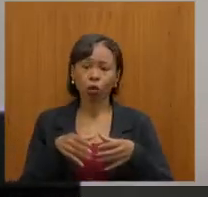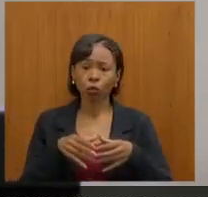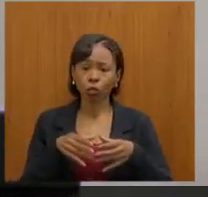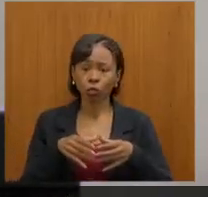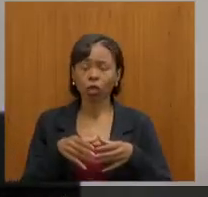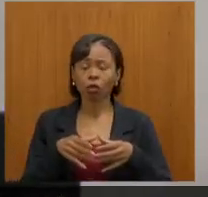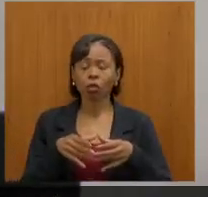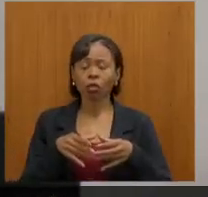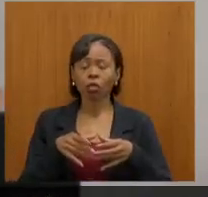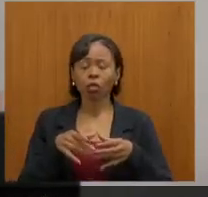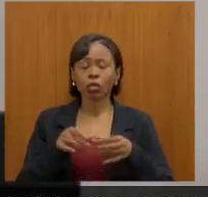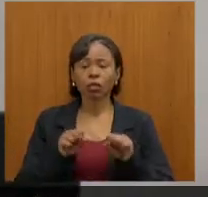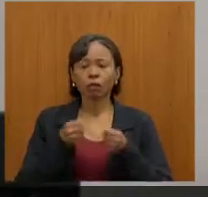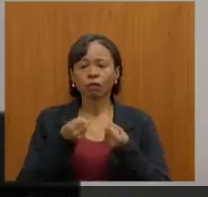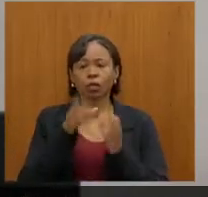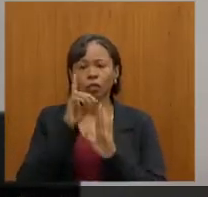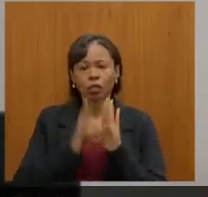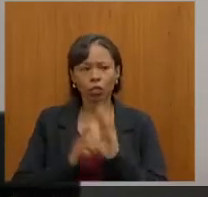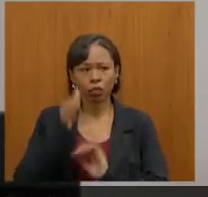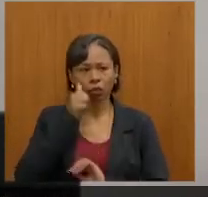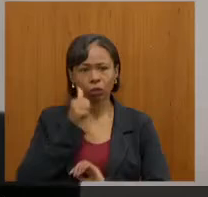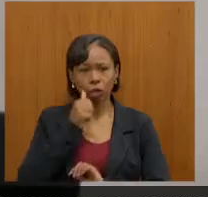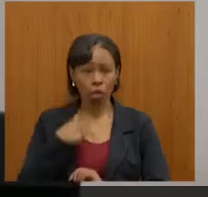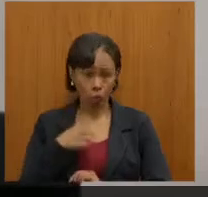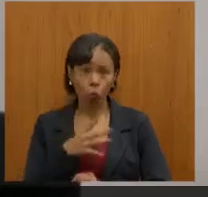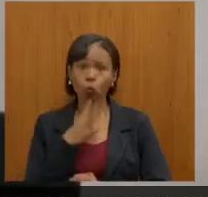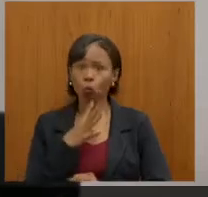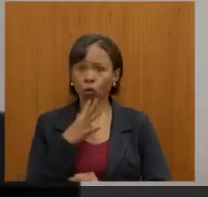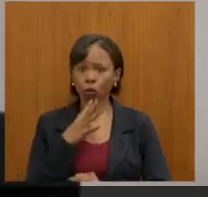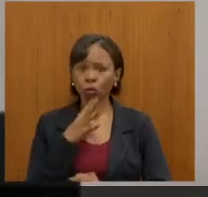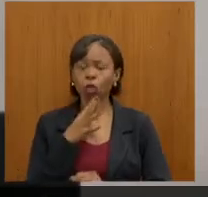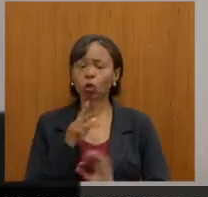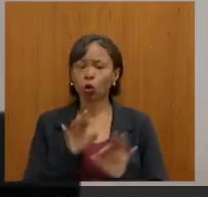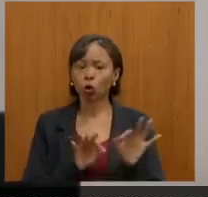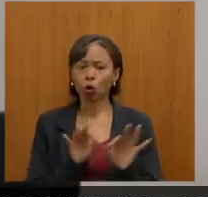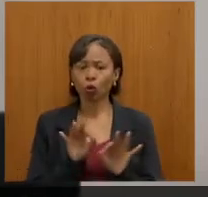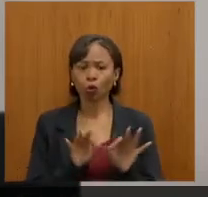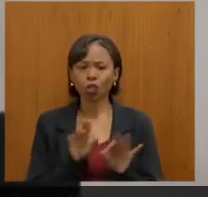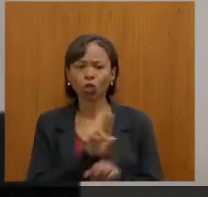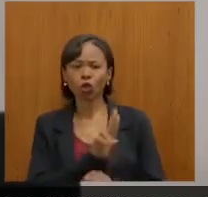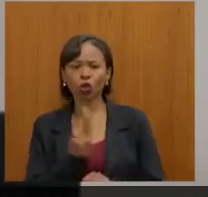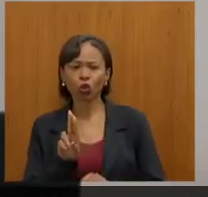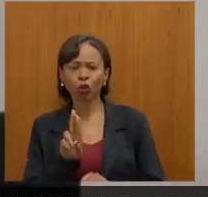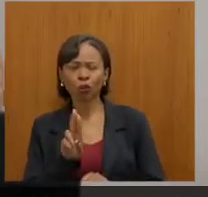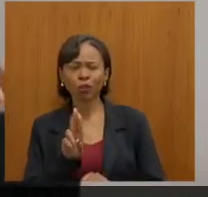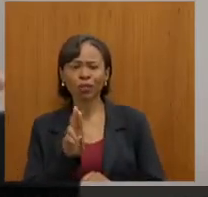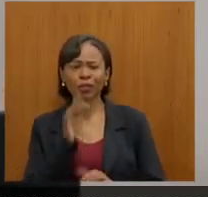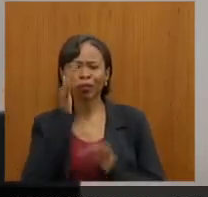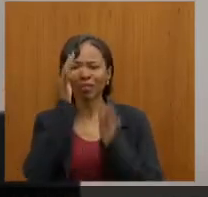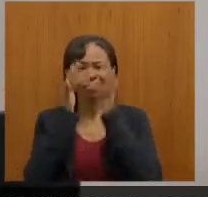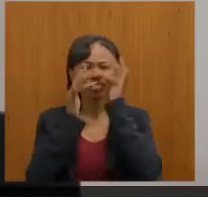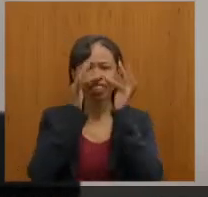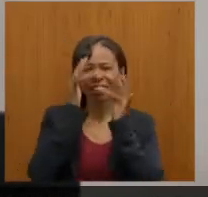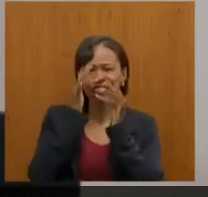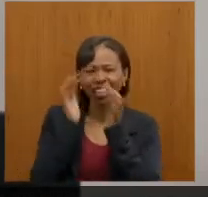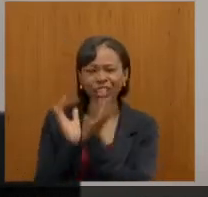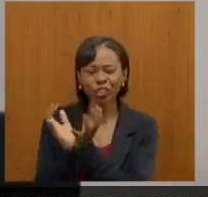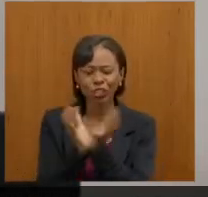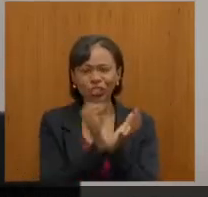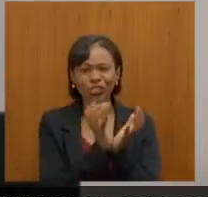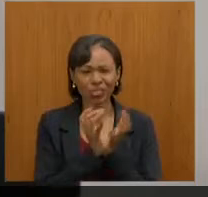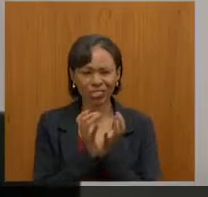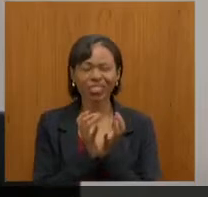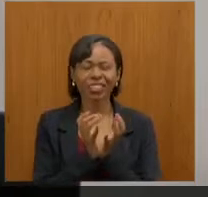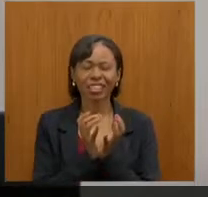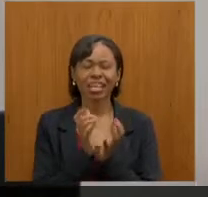eu tive a oportunidade de conhecer o projeto é primavera de redes ela me fez uma visita